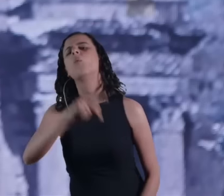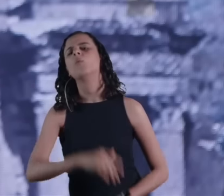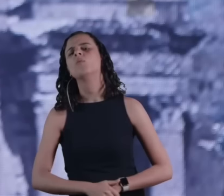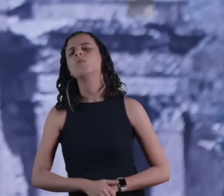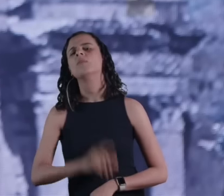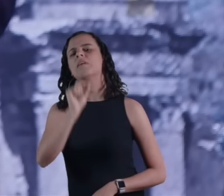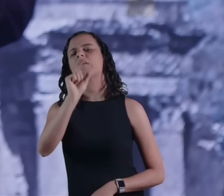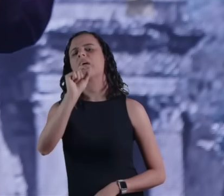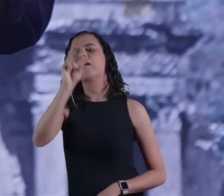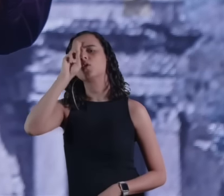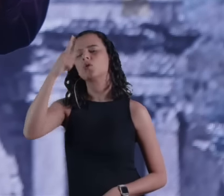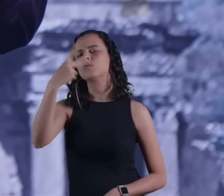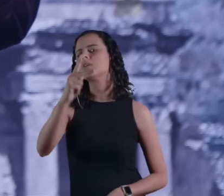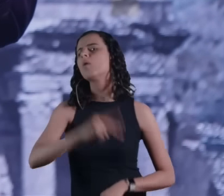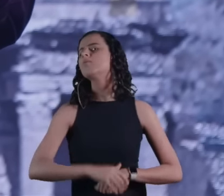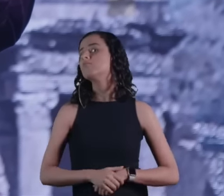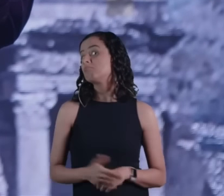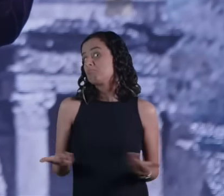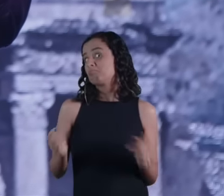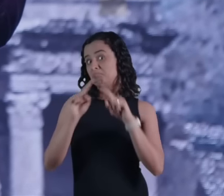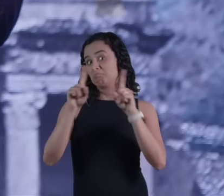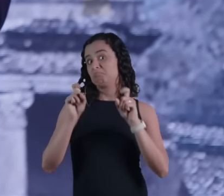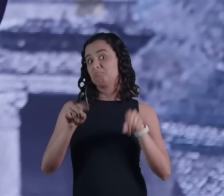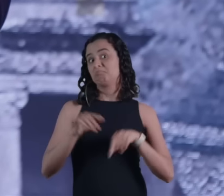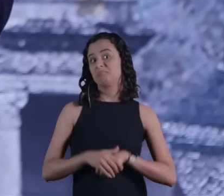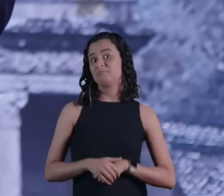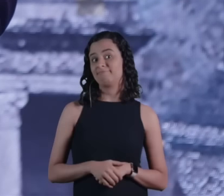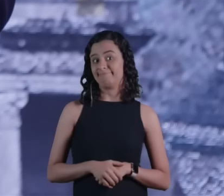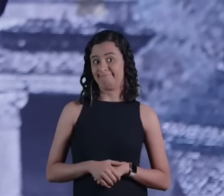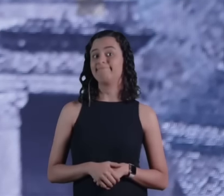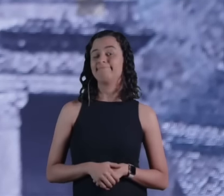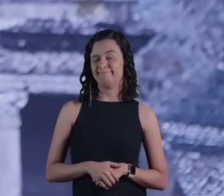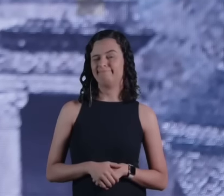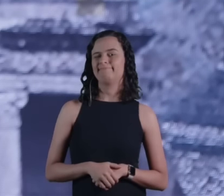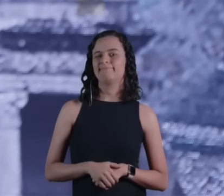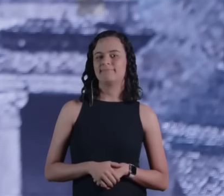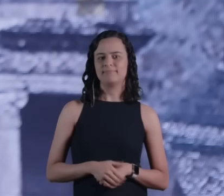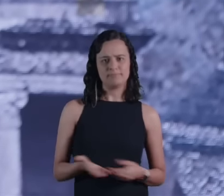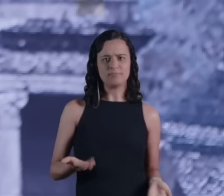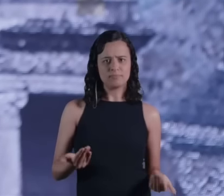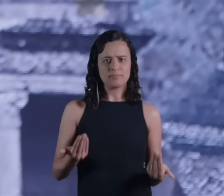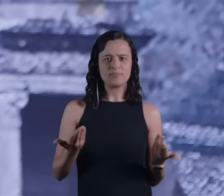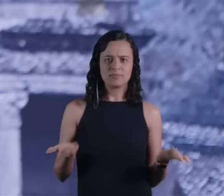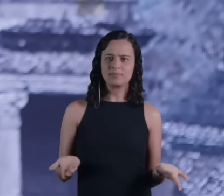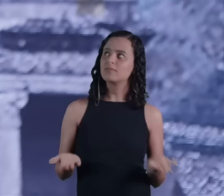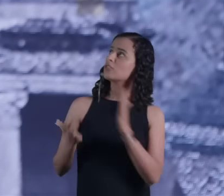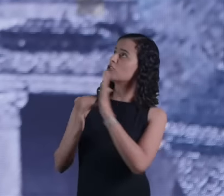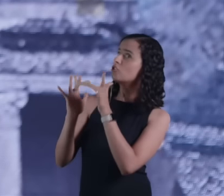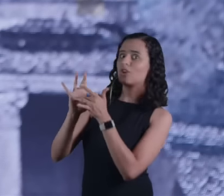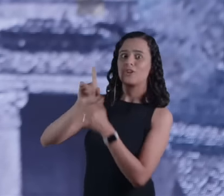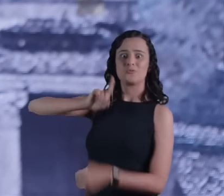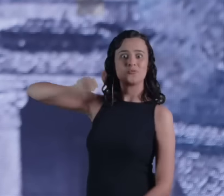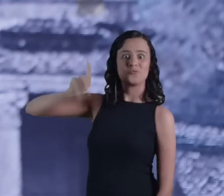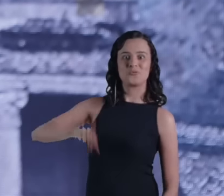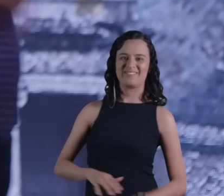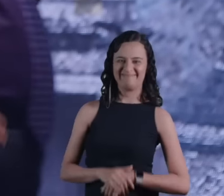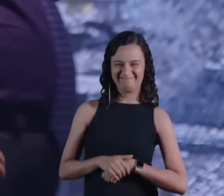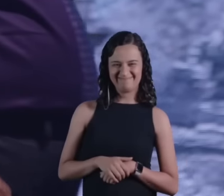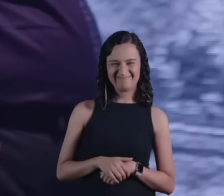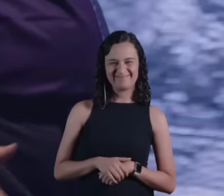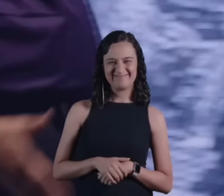De quem você é? De quem você é? Fala mais alto, meu irmão. É de